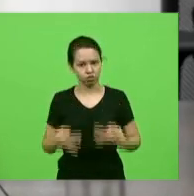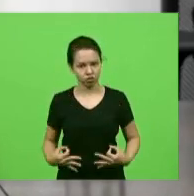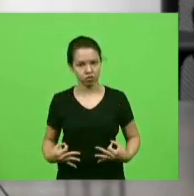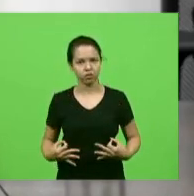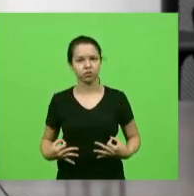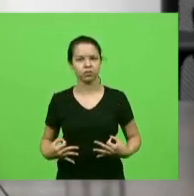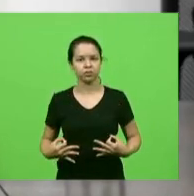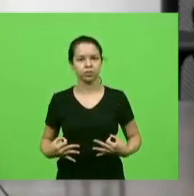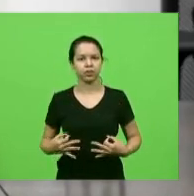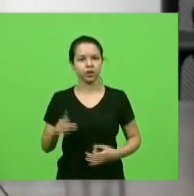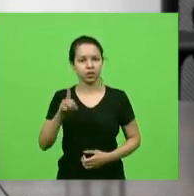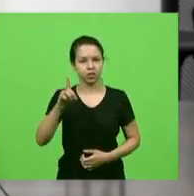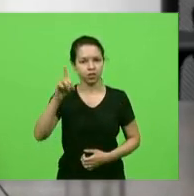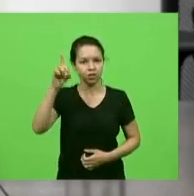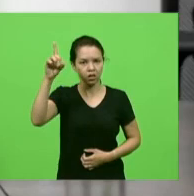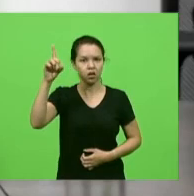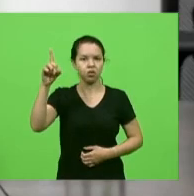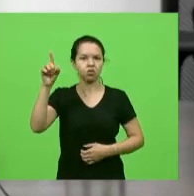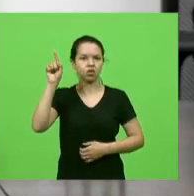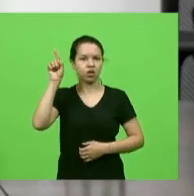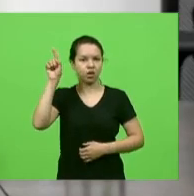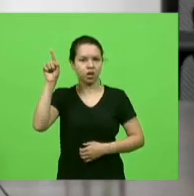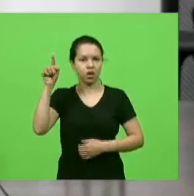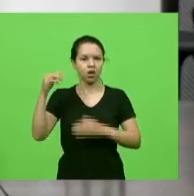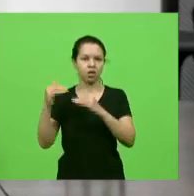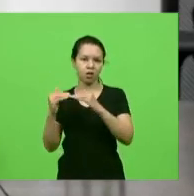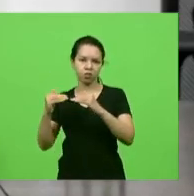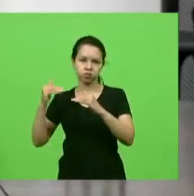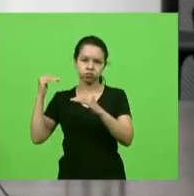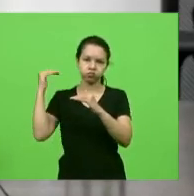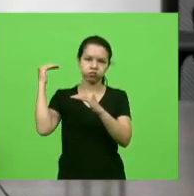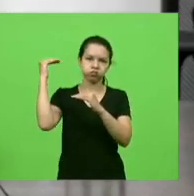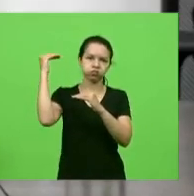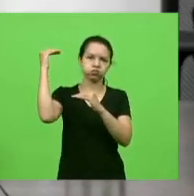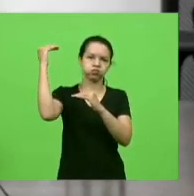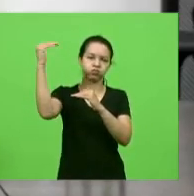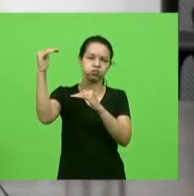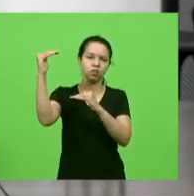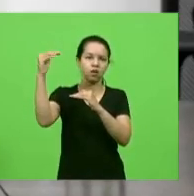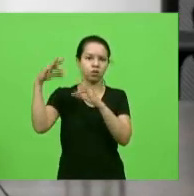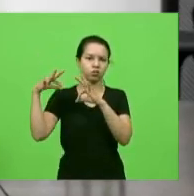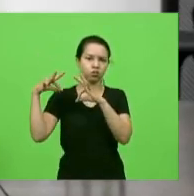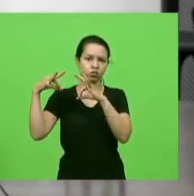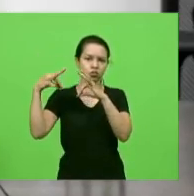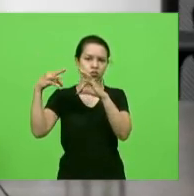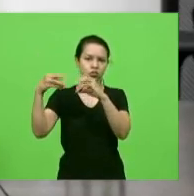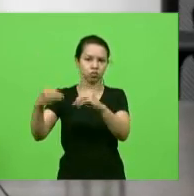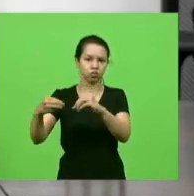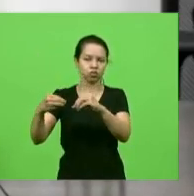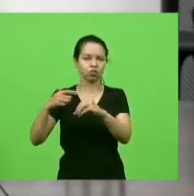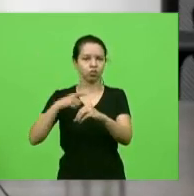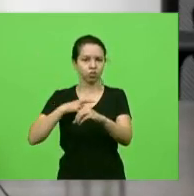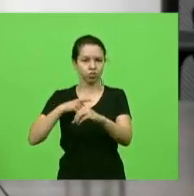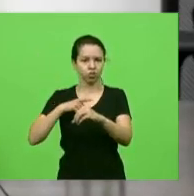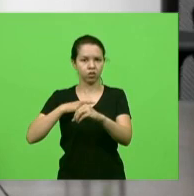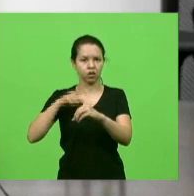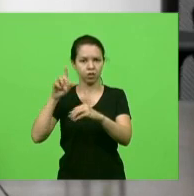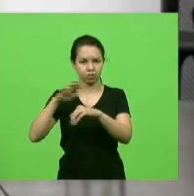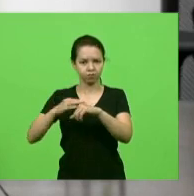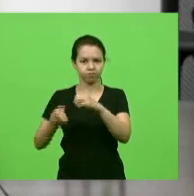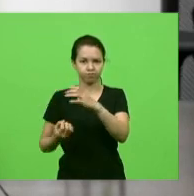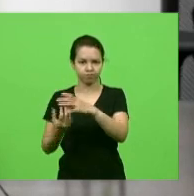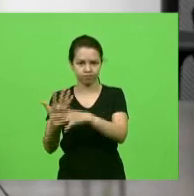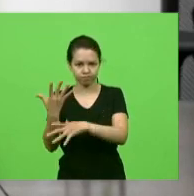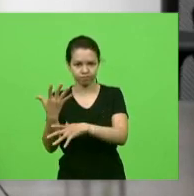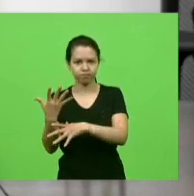alfa, o delta e o ômega de tudo que existiu, existe e existirá, nos permita. Declaro,